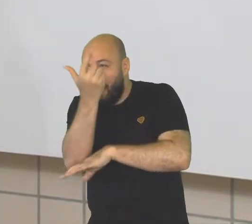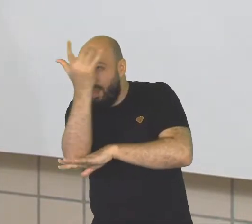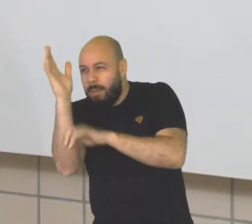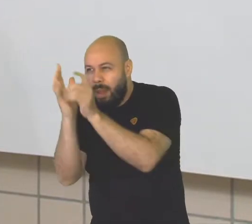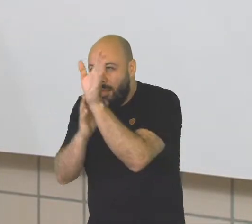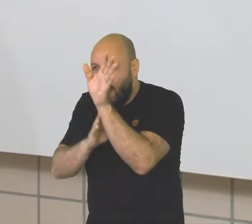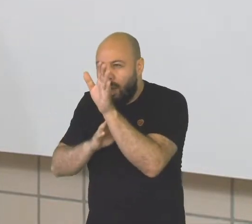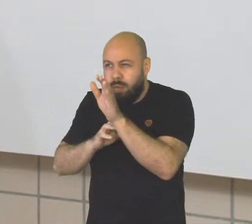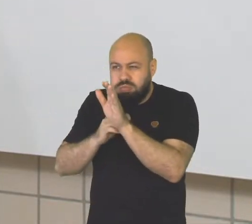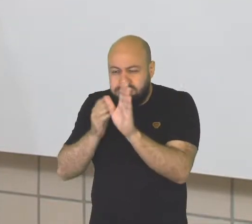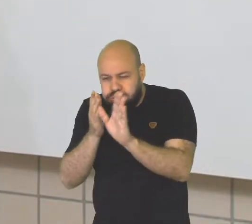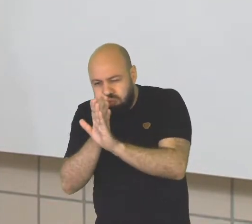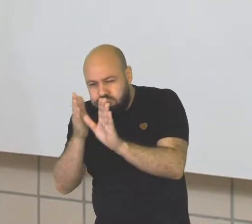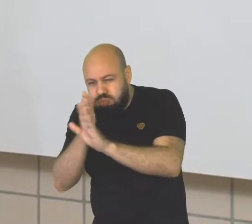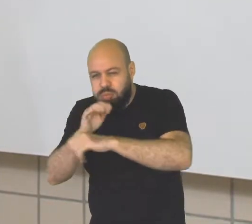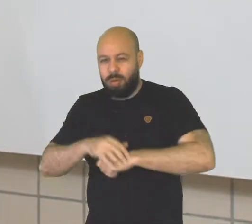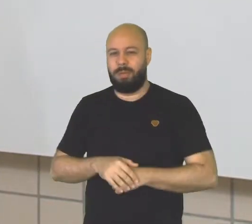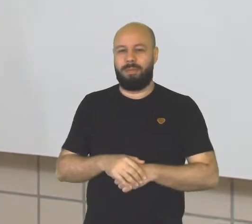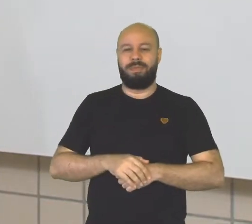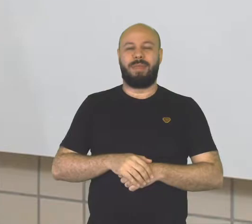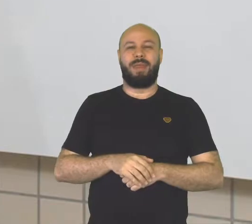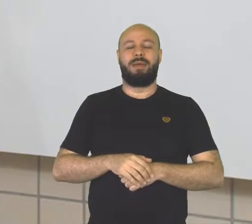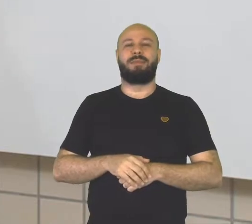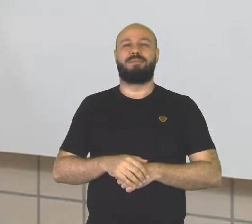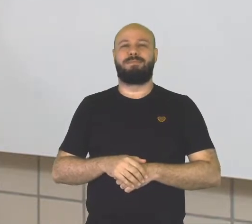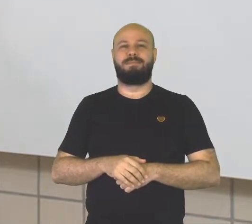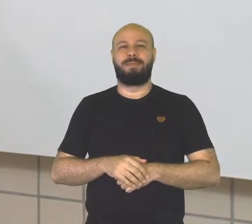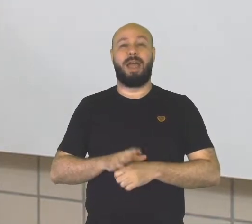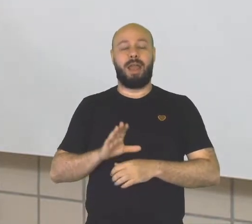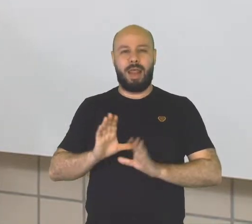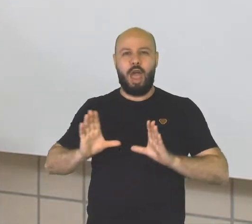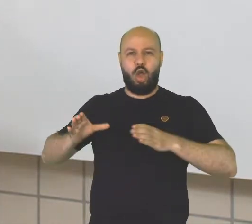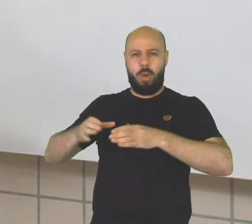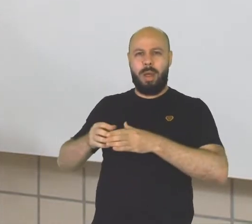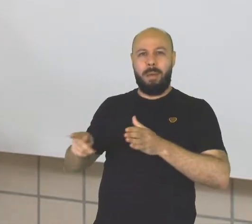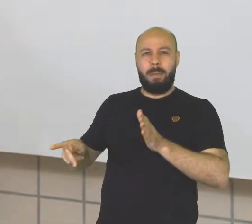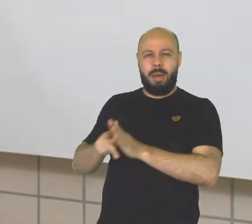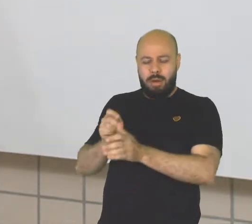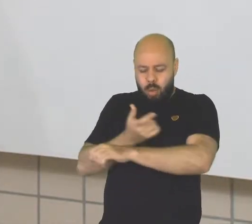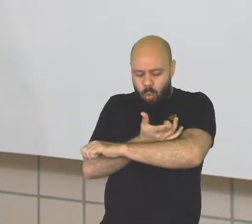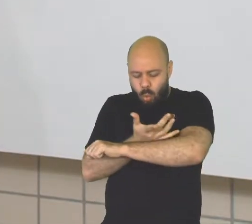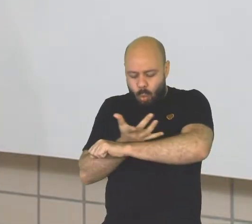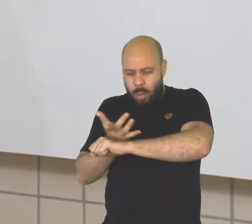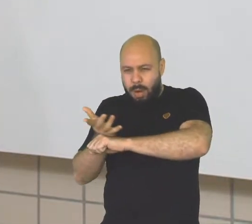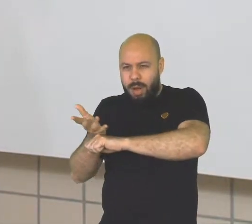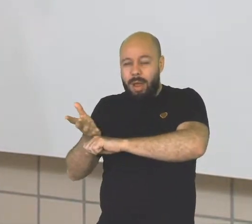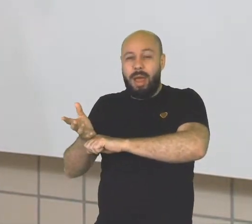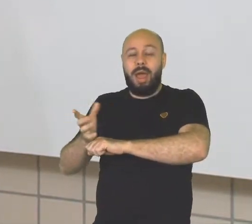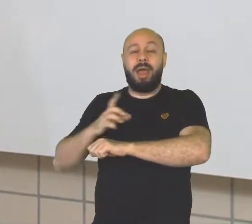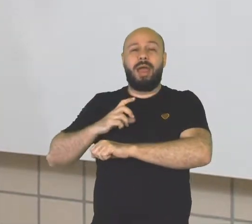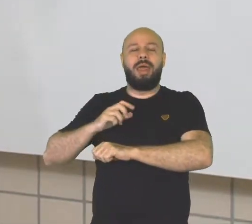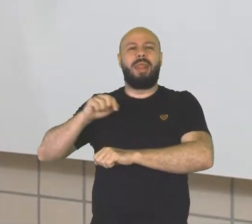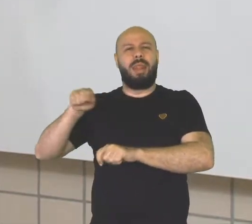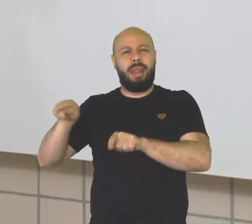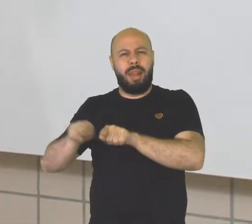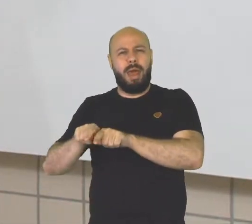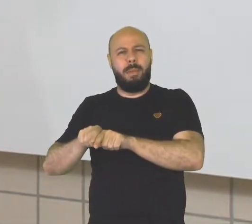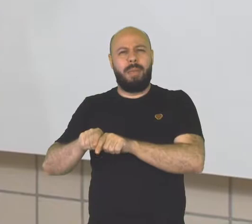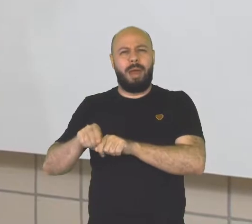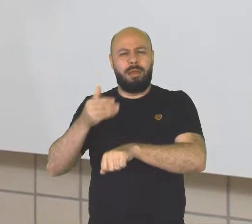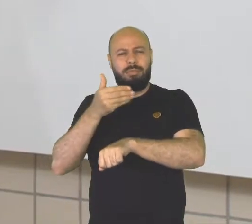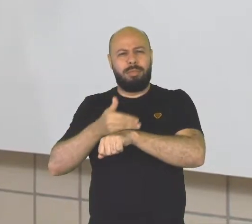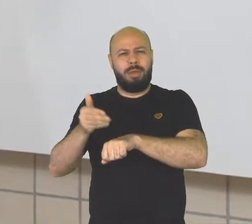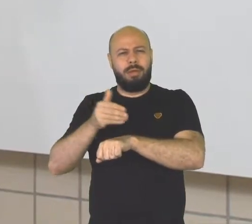lá em ambientes, em comunidade, utilizavam essa vegetação mais rasteira para fazer os treinamentos de